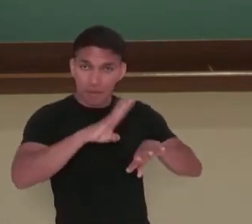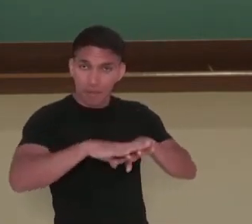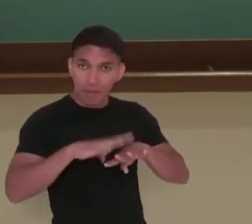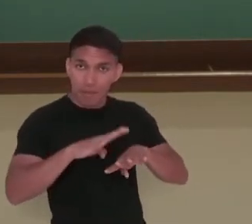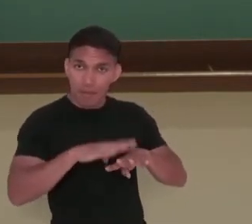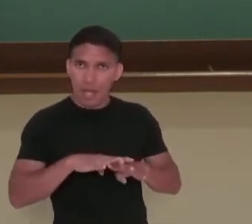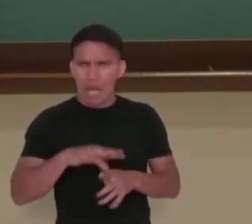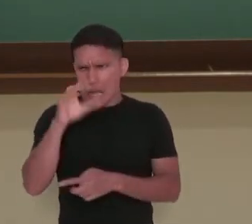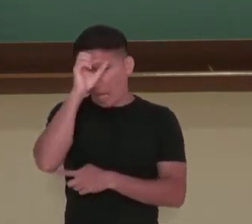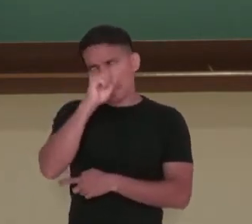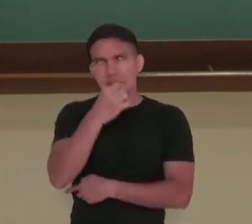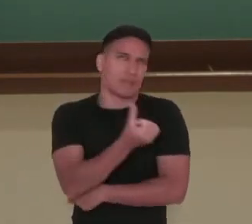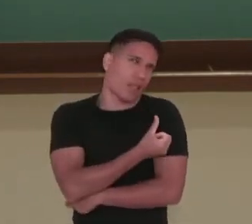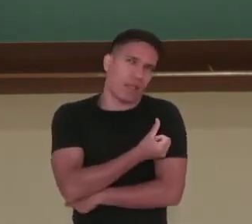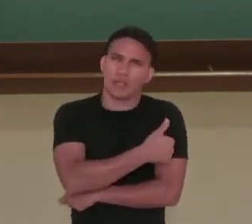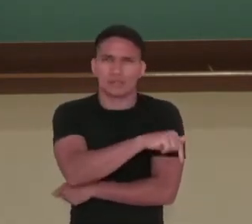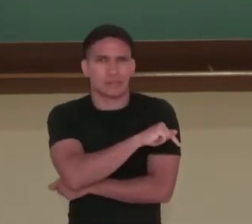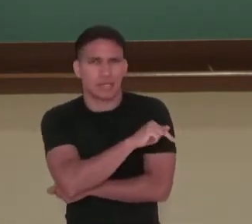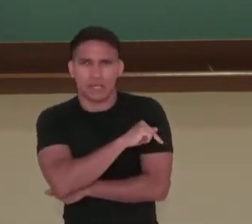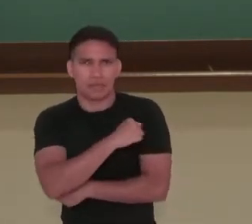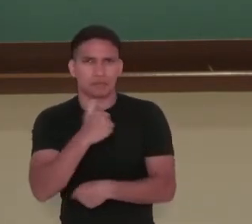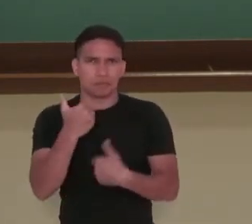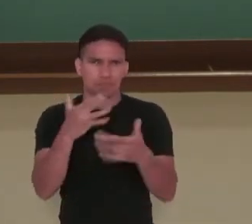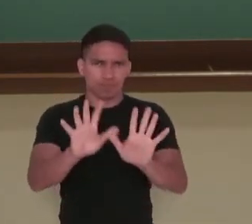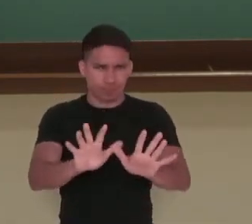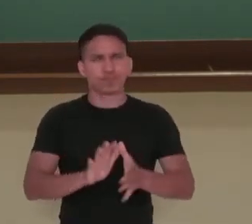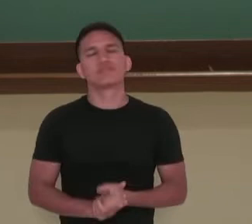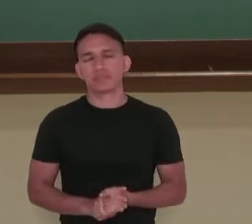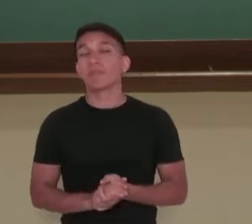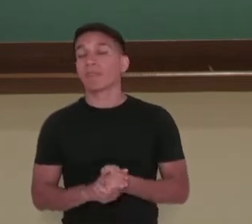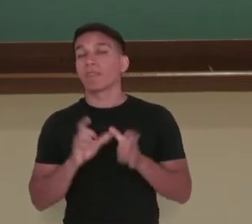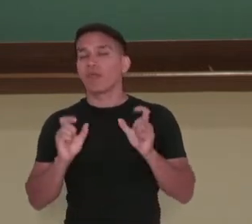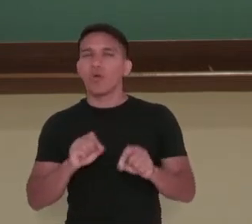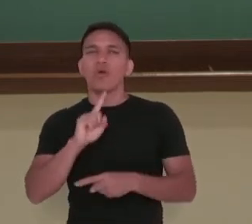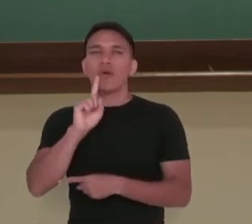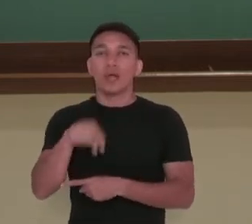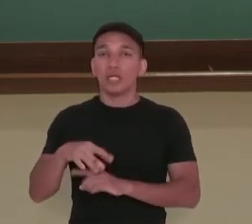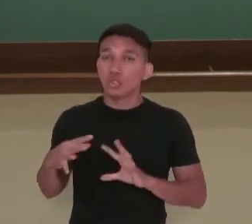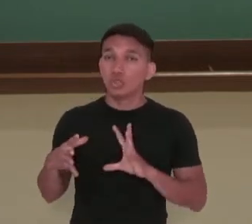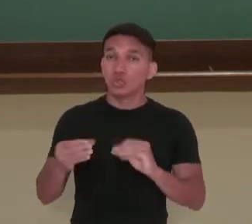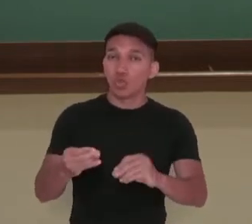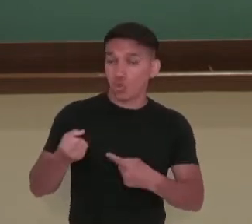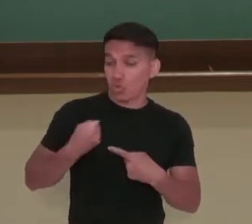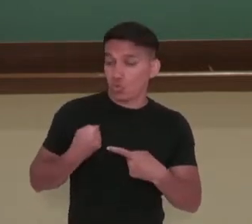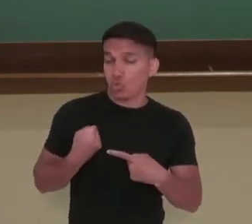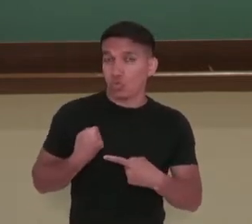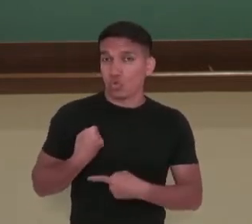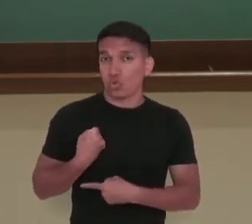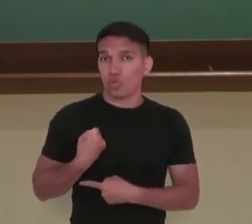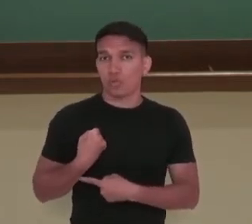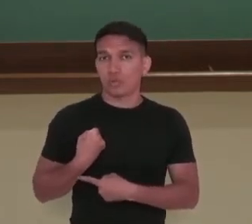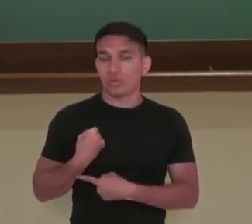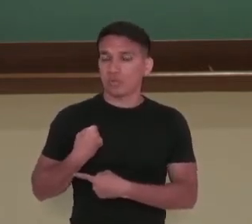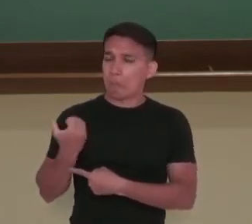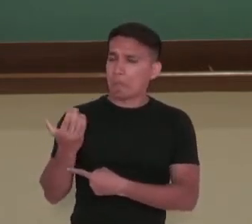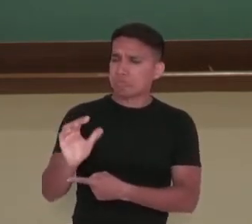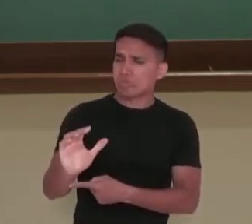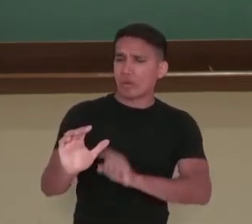no sexto, no sétimo ano, eu não sei com certeza, que todo número elevado a zero vale